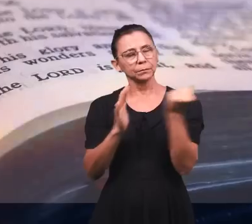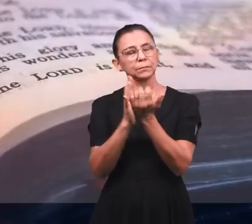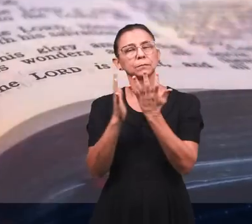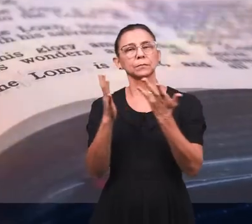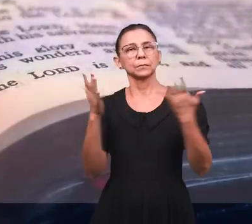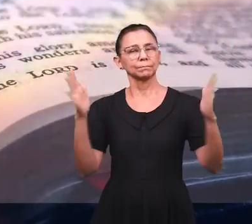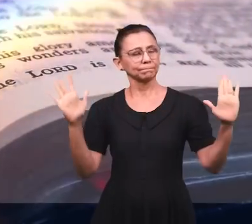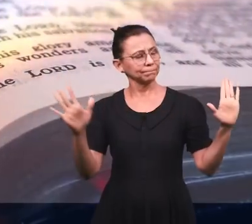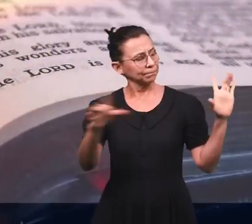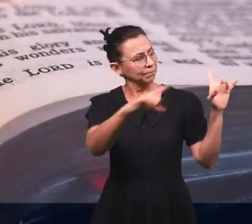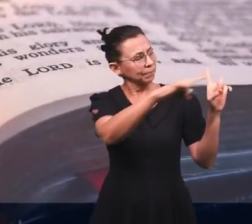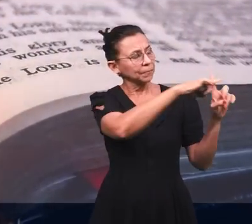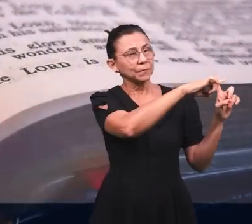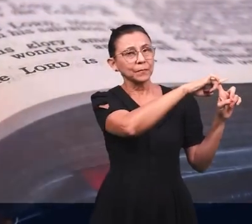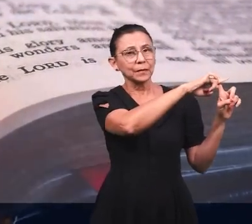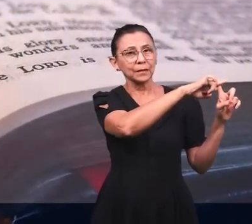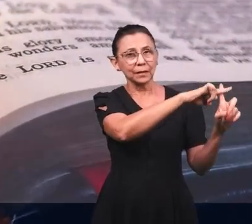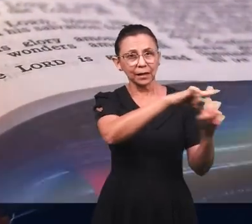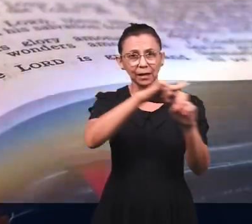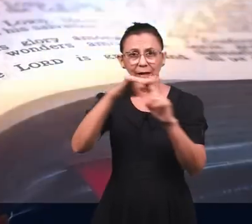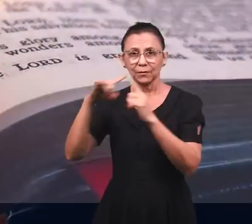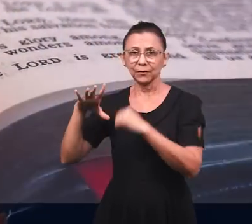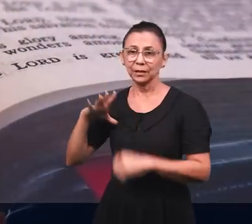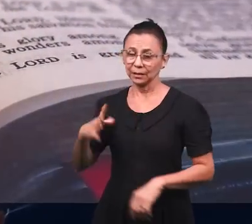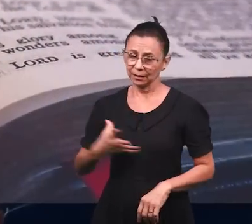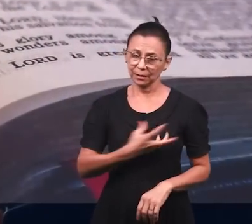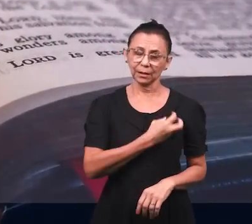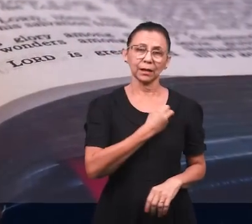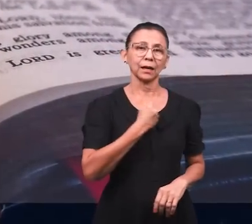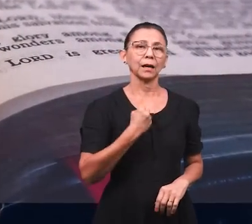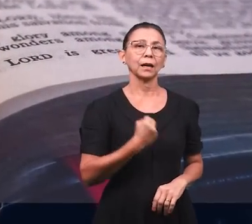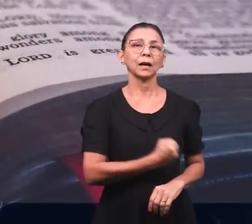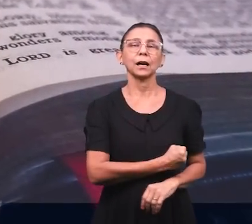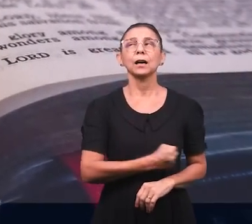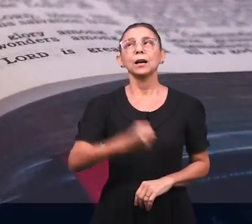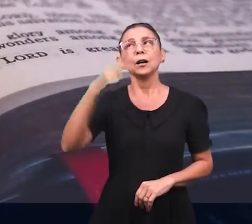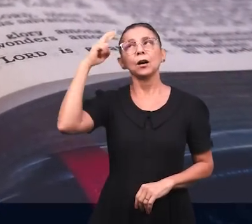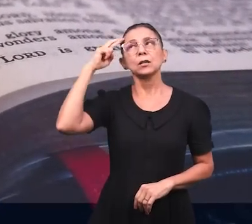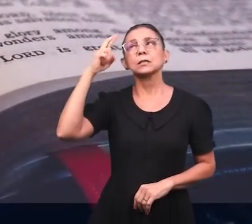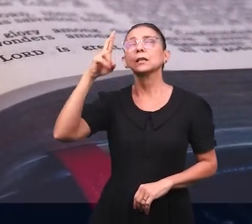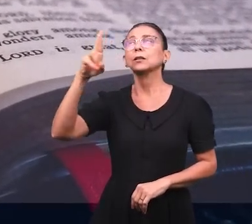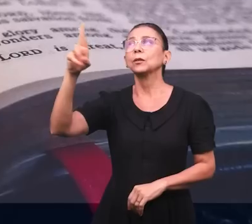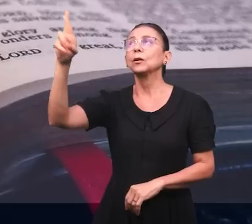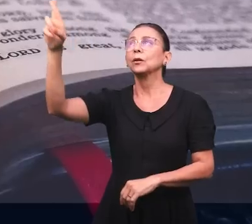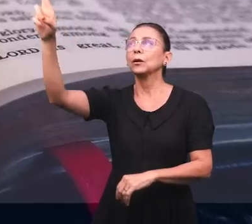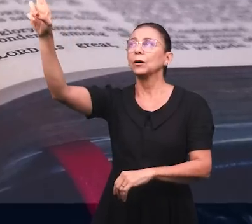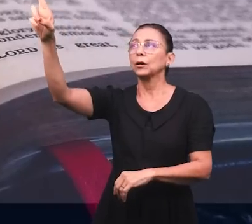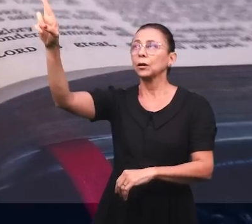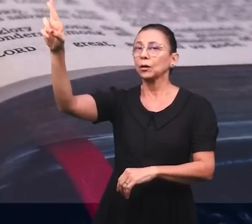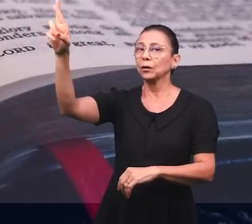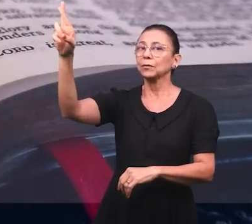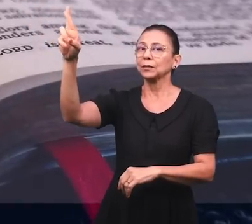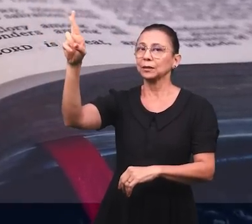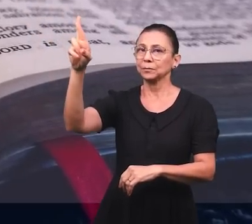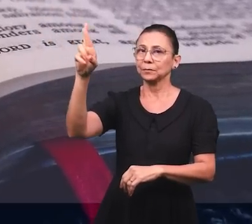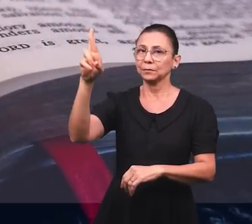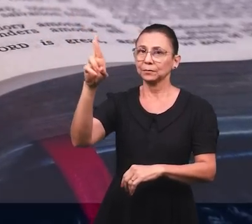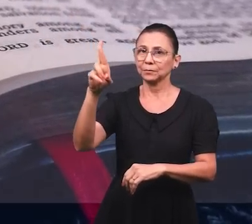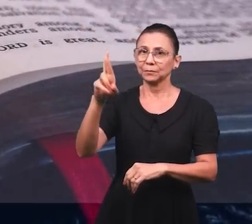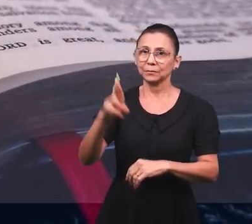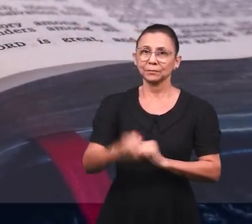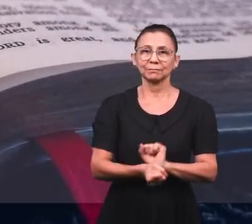Salvador, pelo teu sangue que é vida, ó